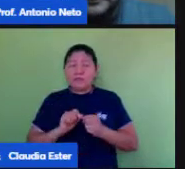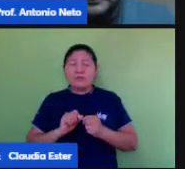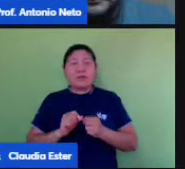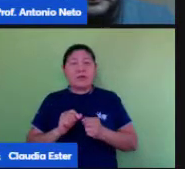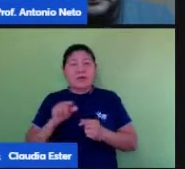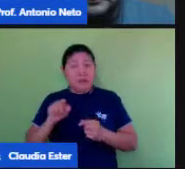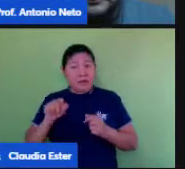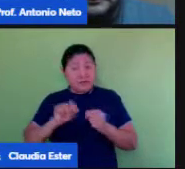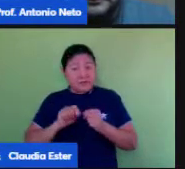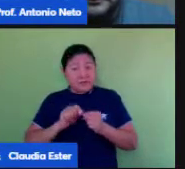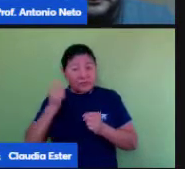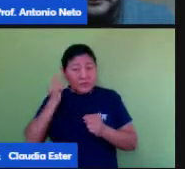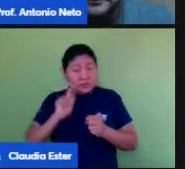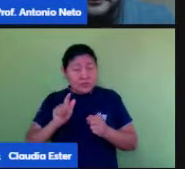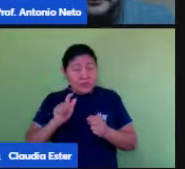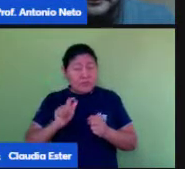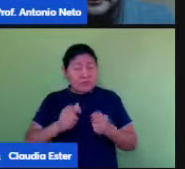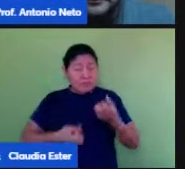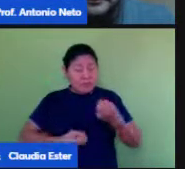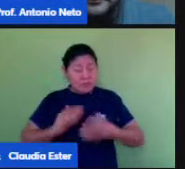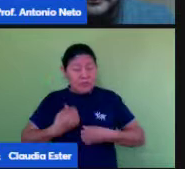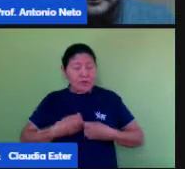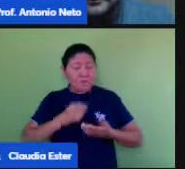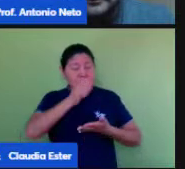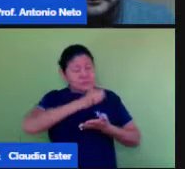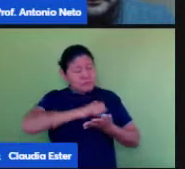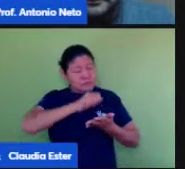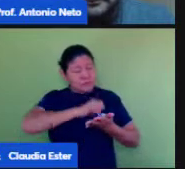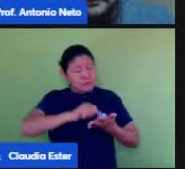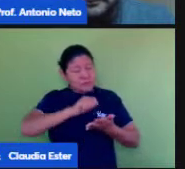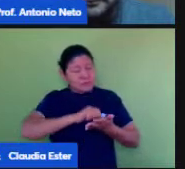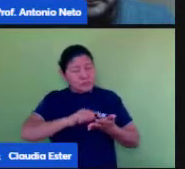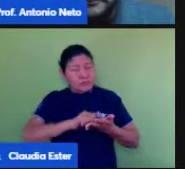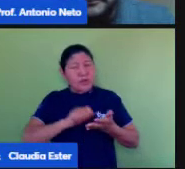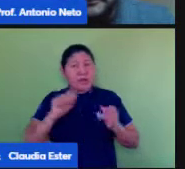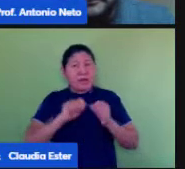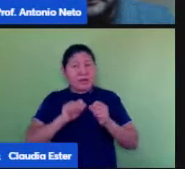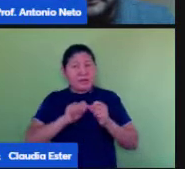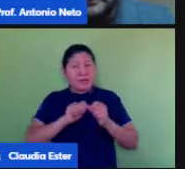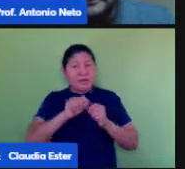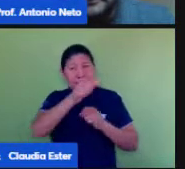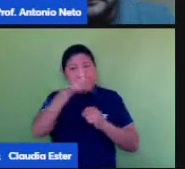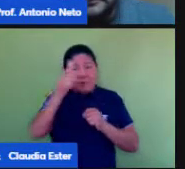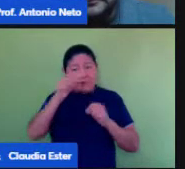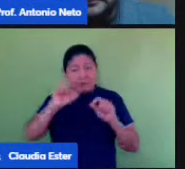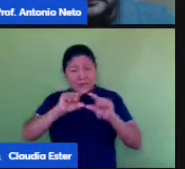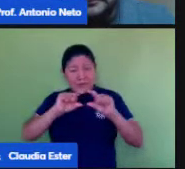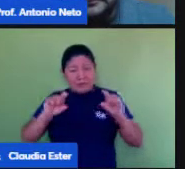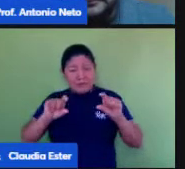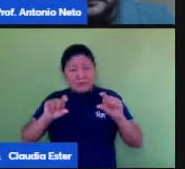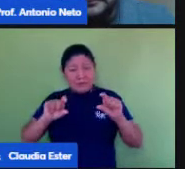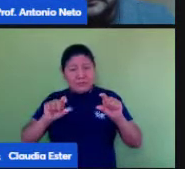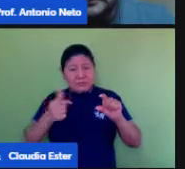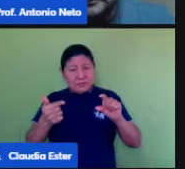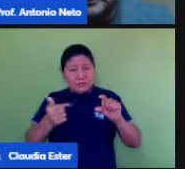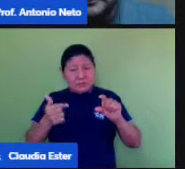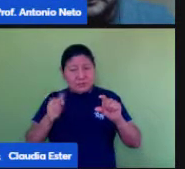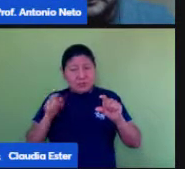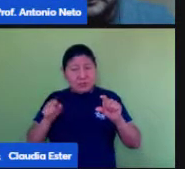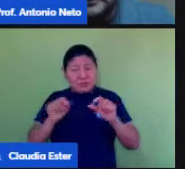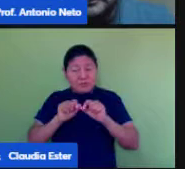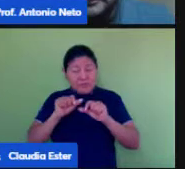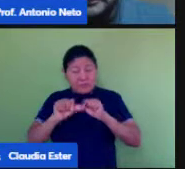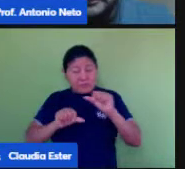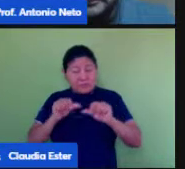as seguintes orientações. Construa a segunda estrofe a partir das informações matemáticas propostas